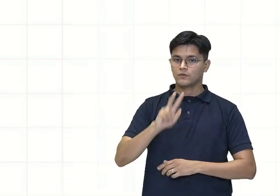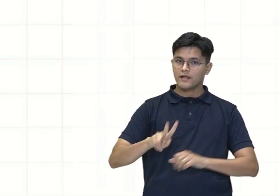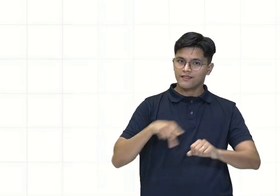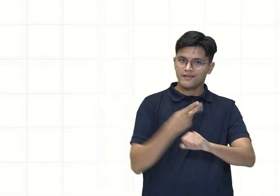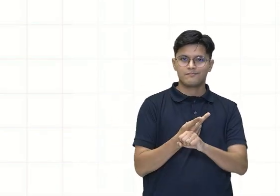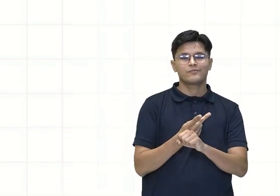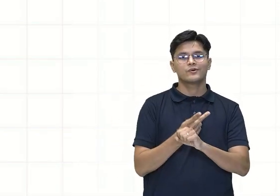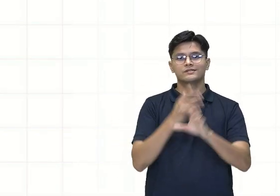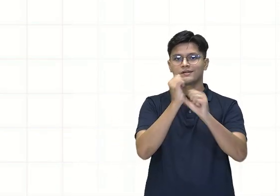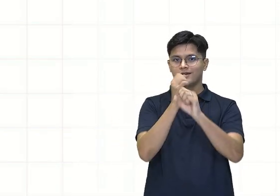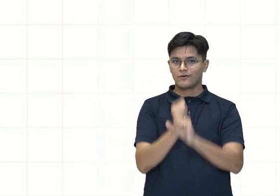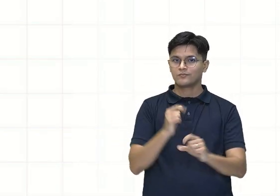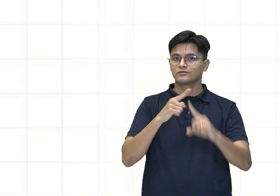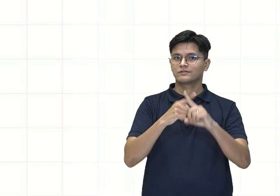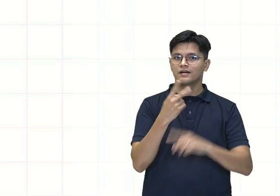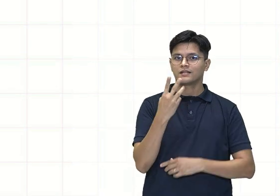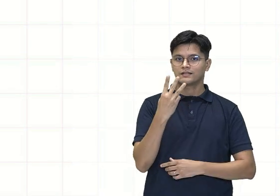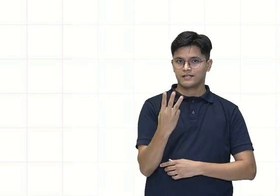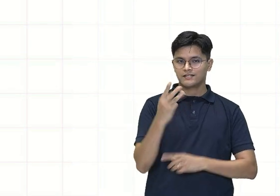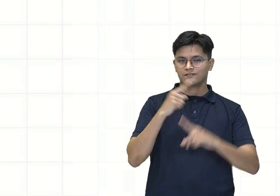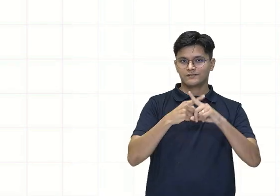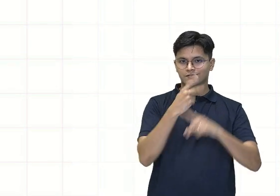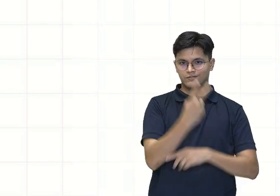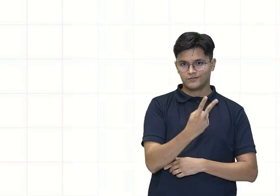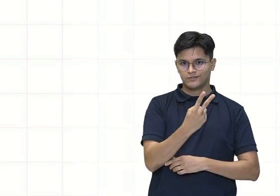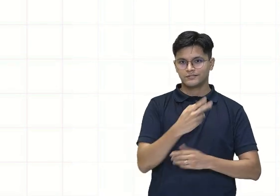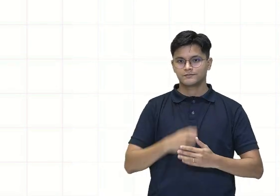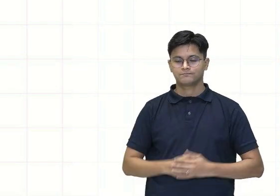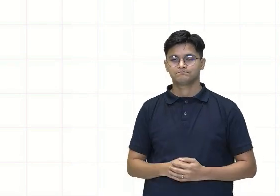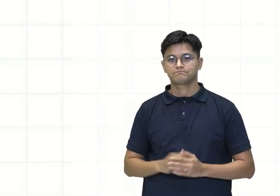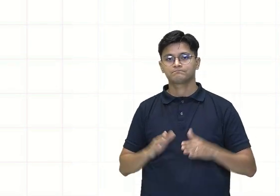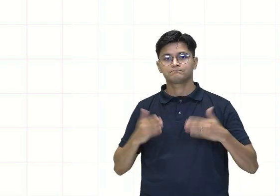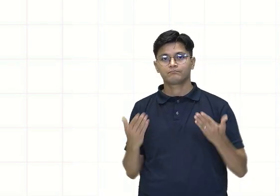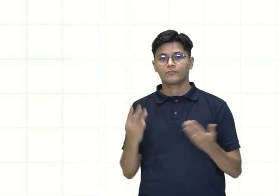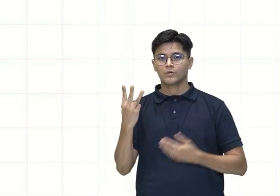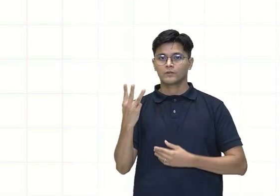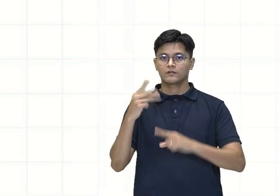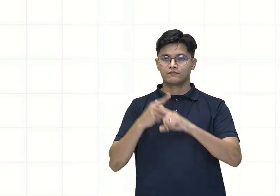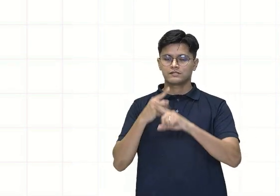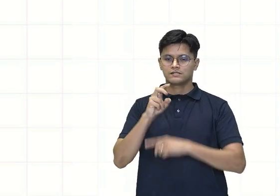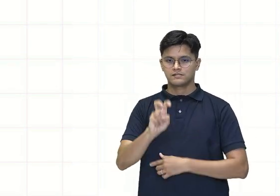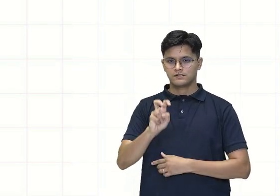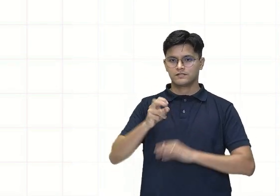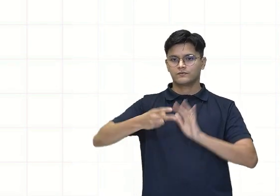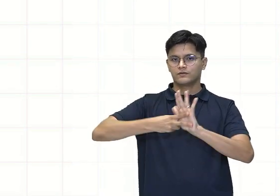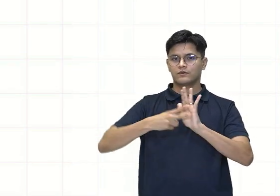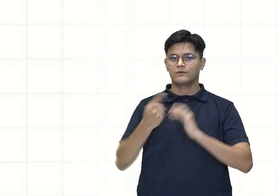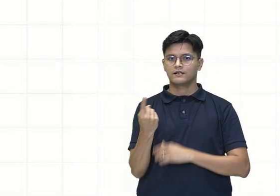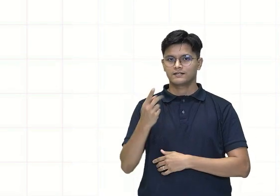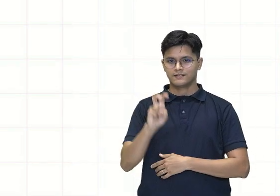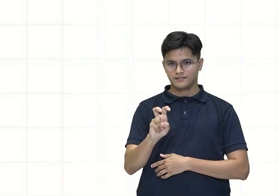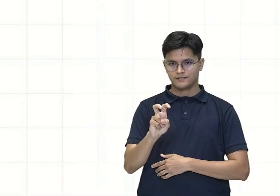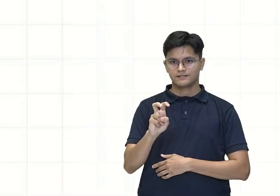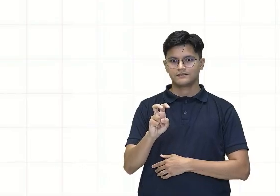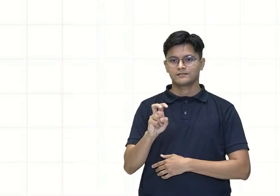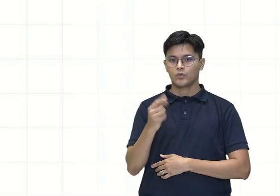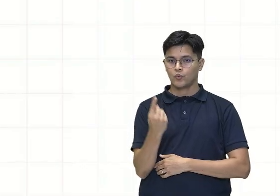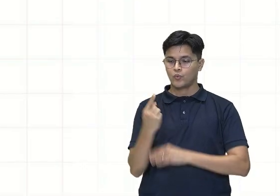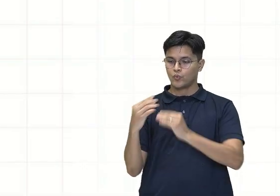o 2. Então, 3 vezes 5, 15. Vai